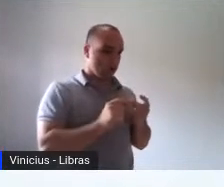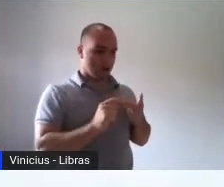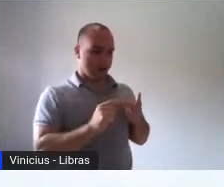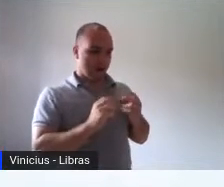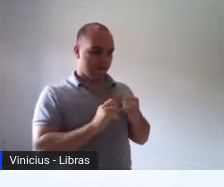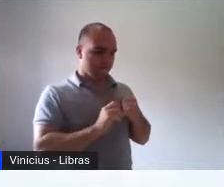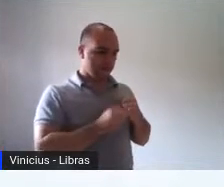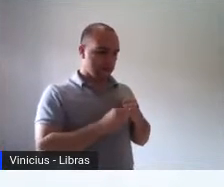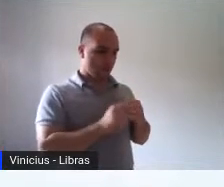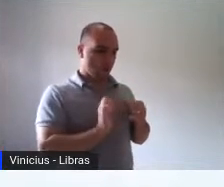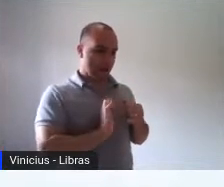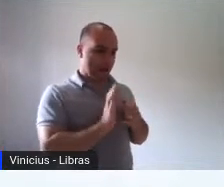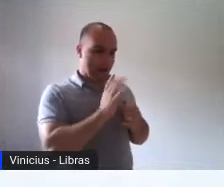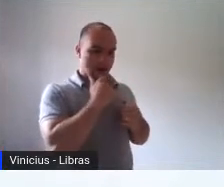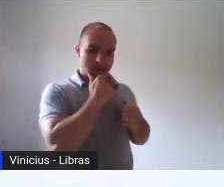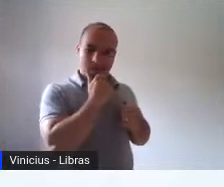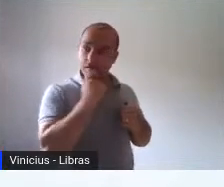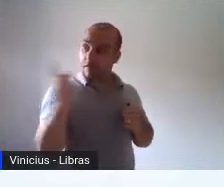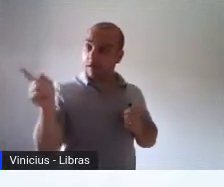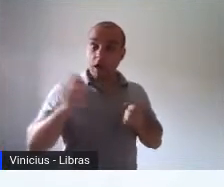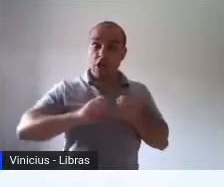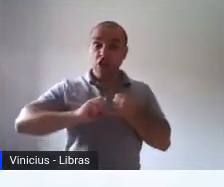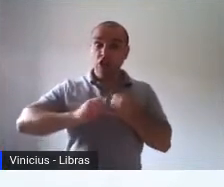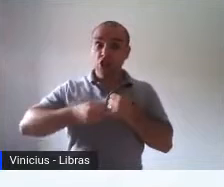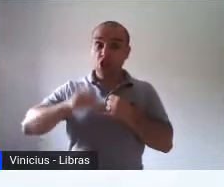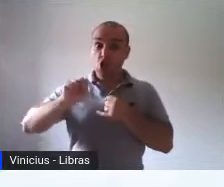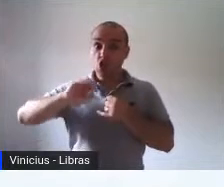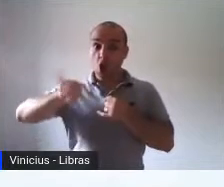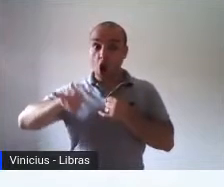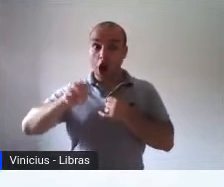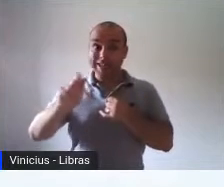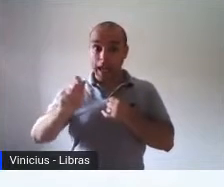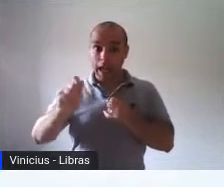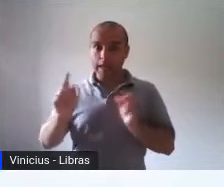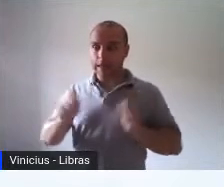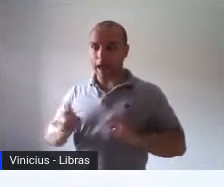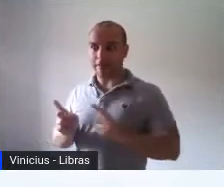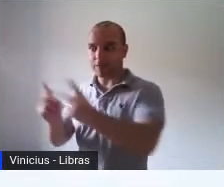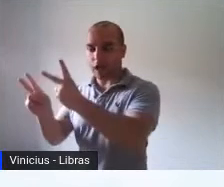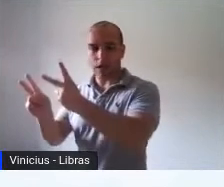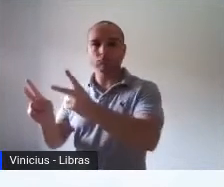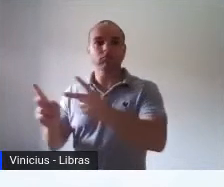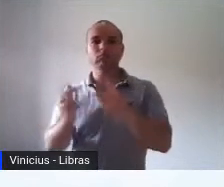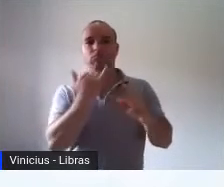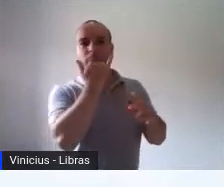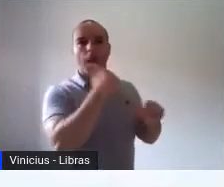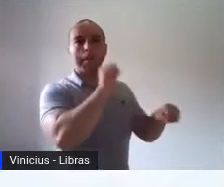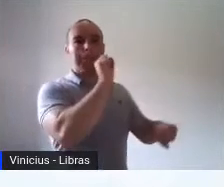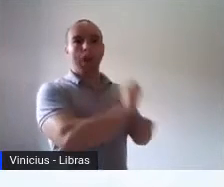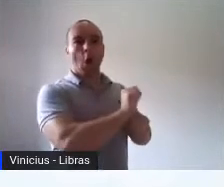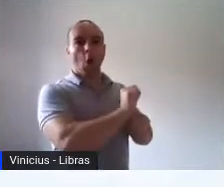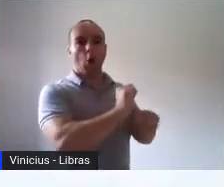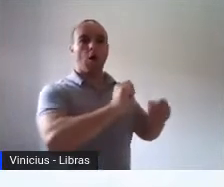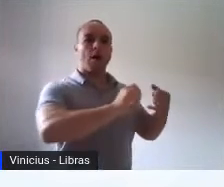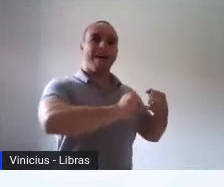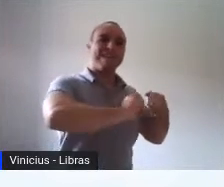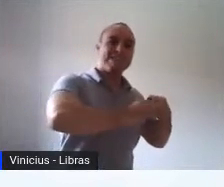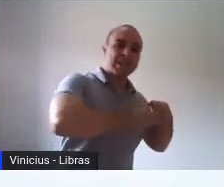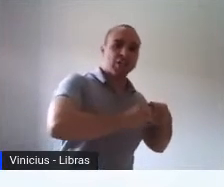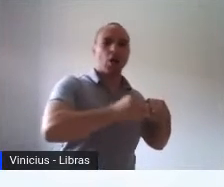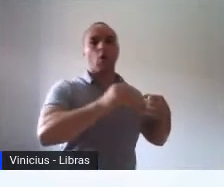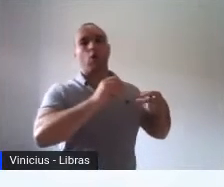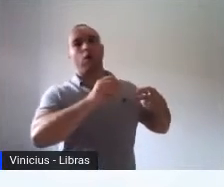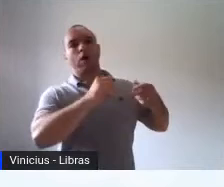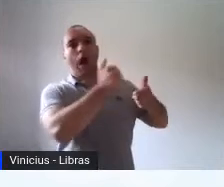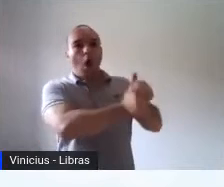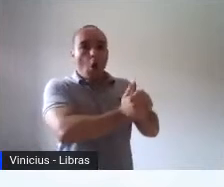ausência que eu comentei de políticas públicas, né? Um outro detalhe importante, além dessa questão do conselho que o governo